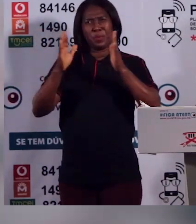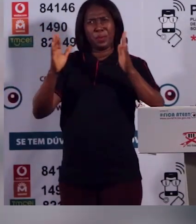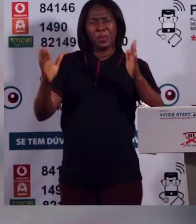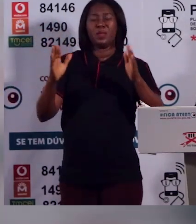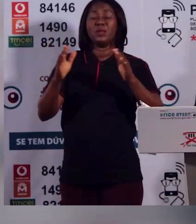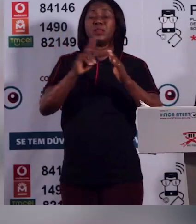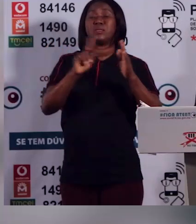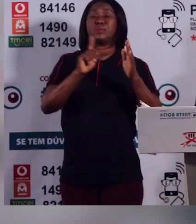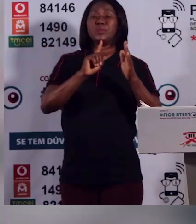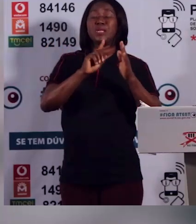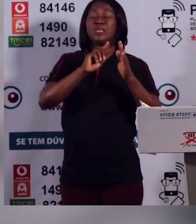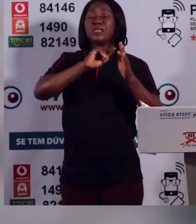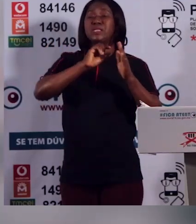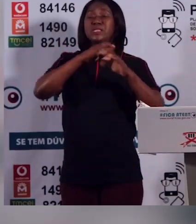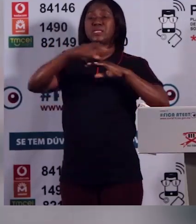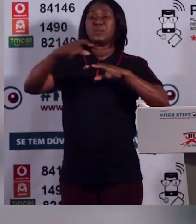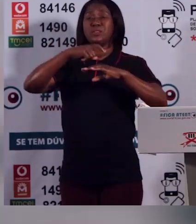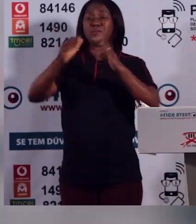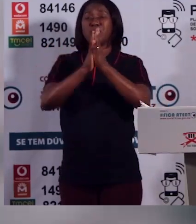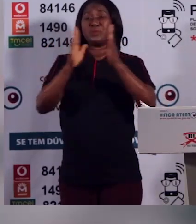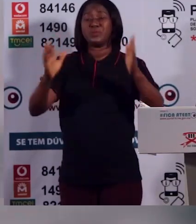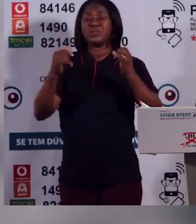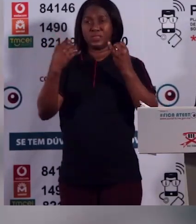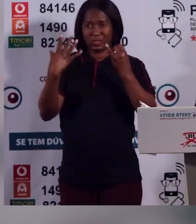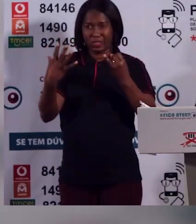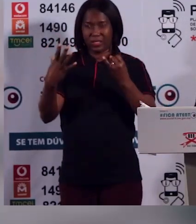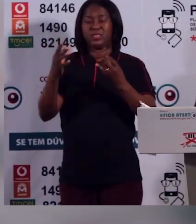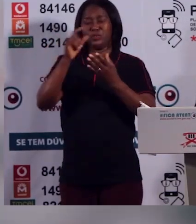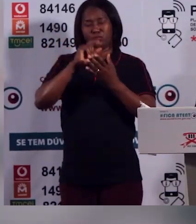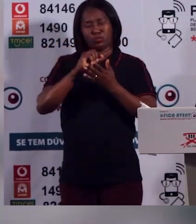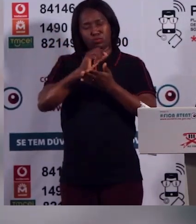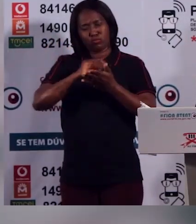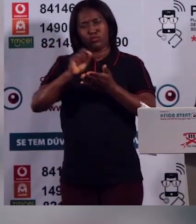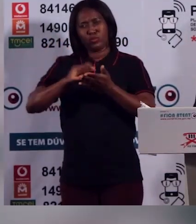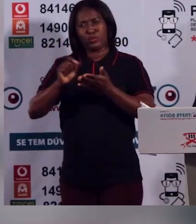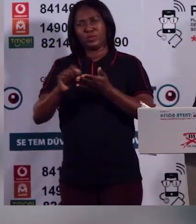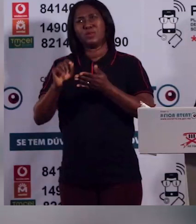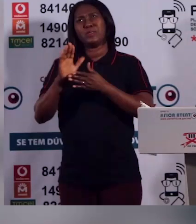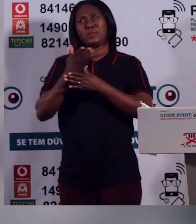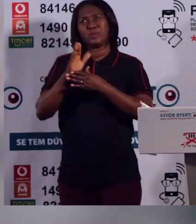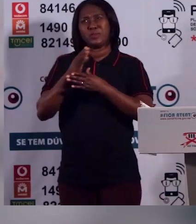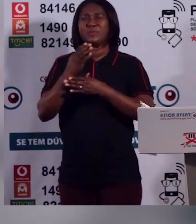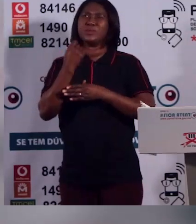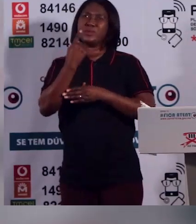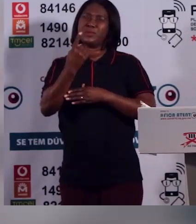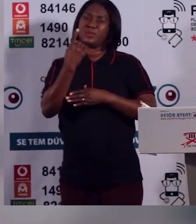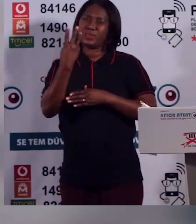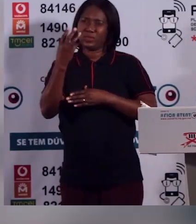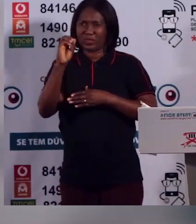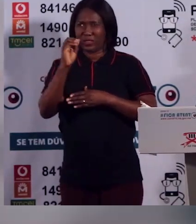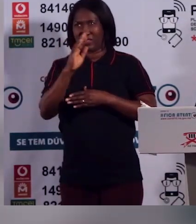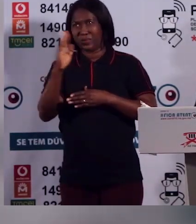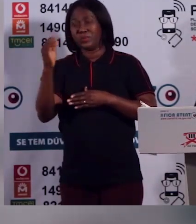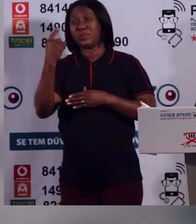semanas, tínhamos um número mais ou menos estável de casos, que se situavam entre os 130 e os